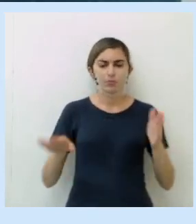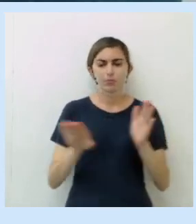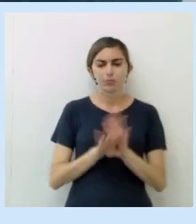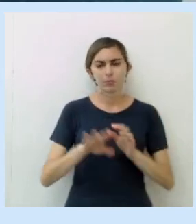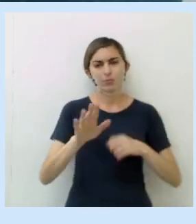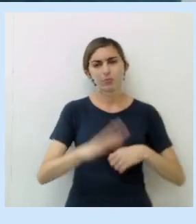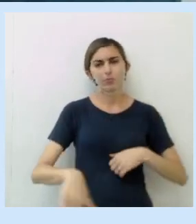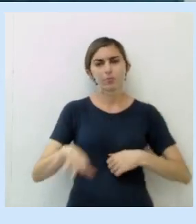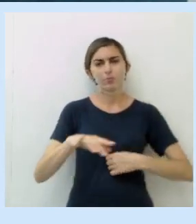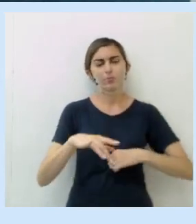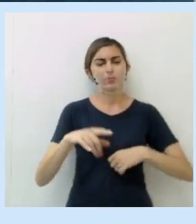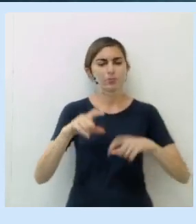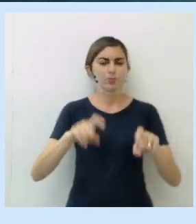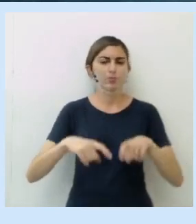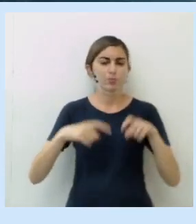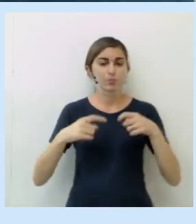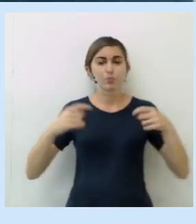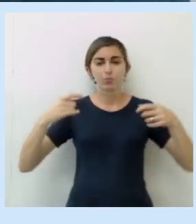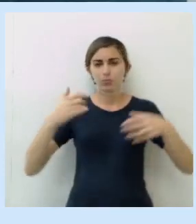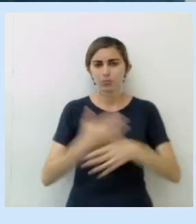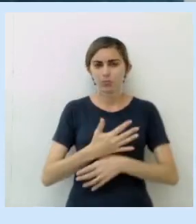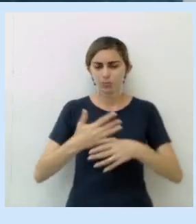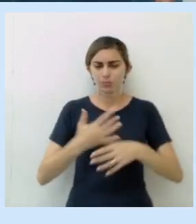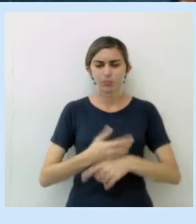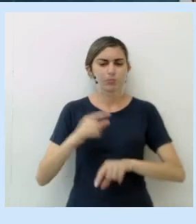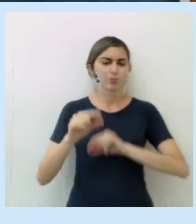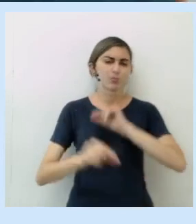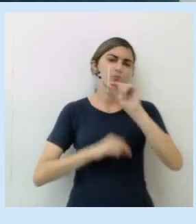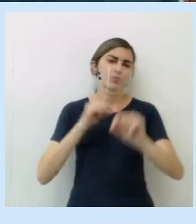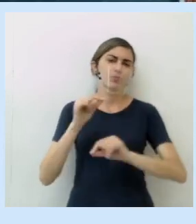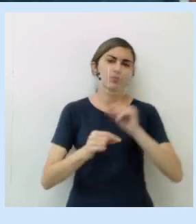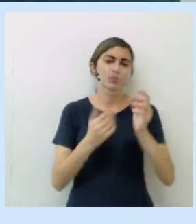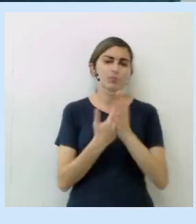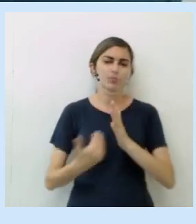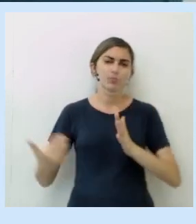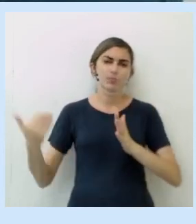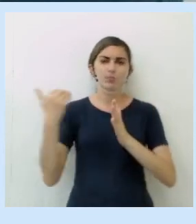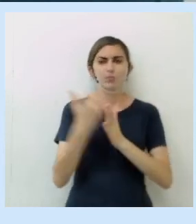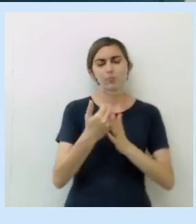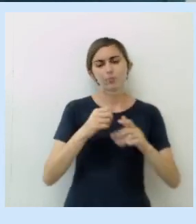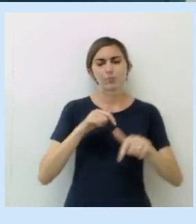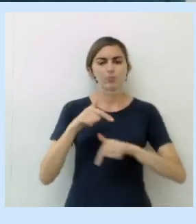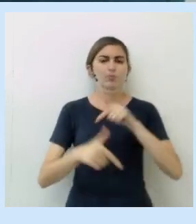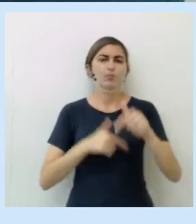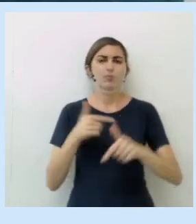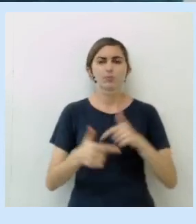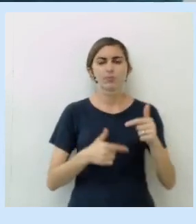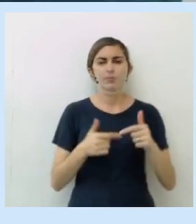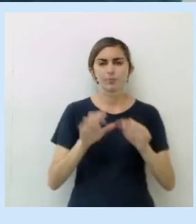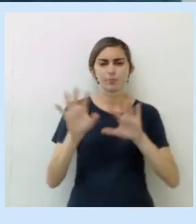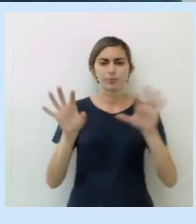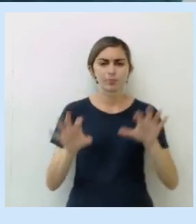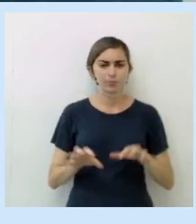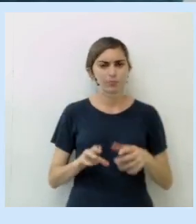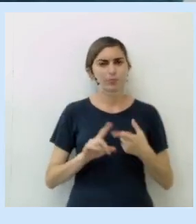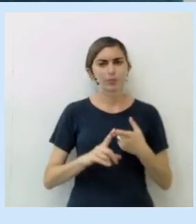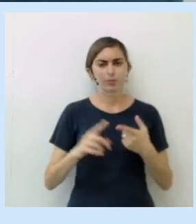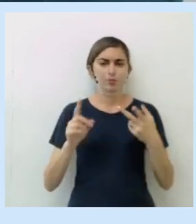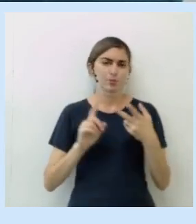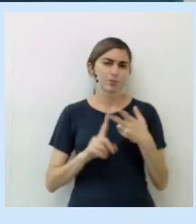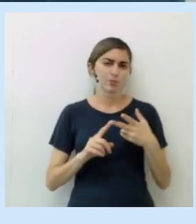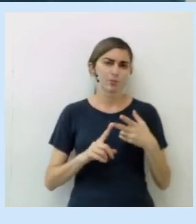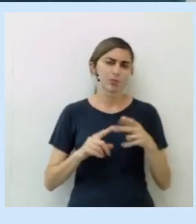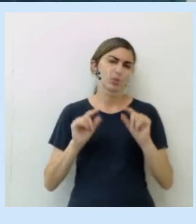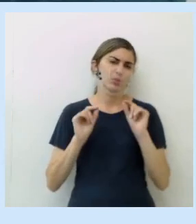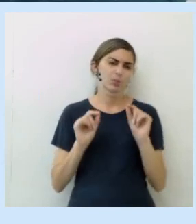dessas áreas rurais. Na área urbana, o que é que vai predominar? As atividades de setor secundário e terciário.